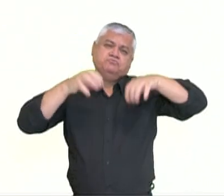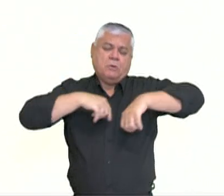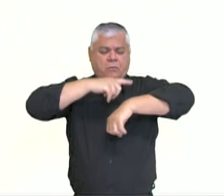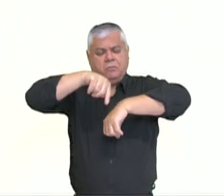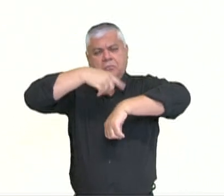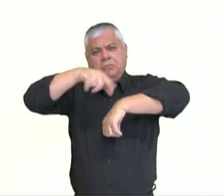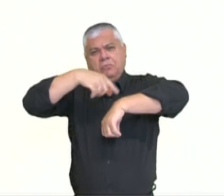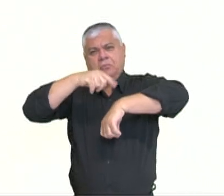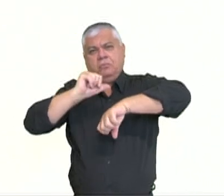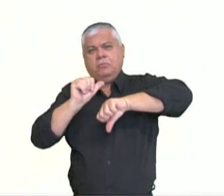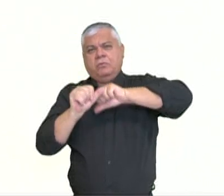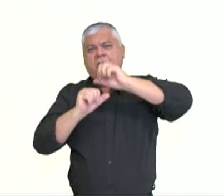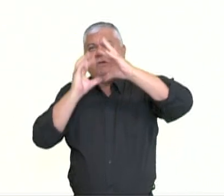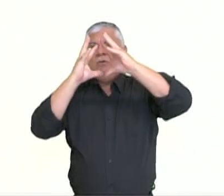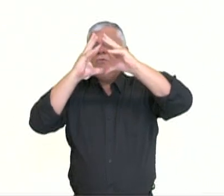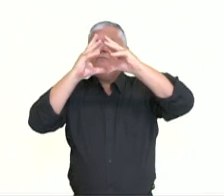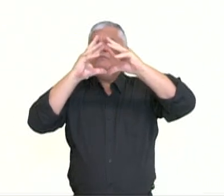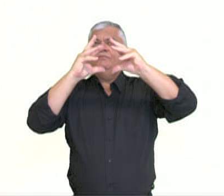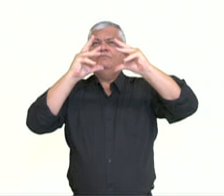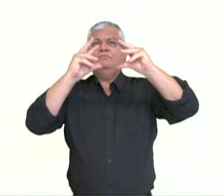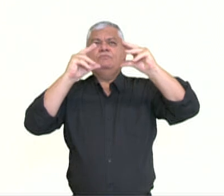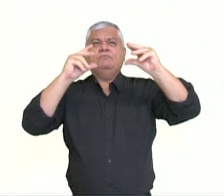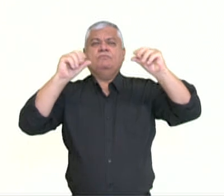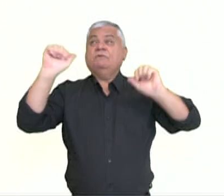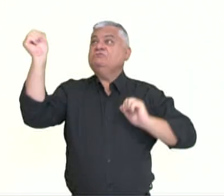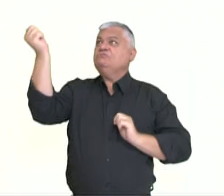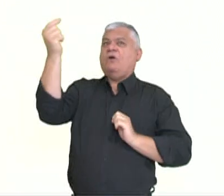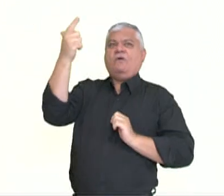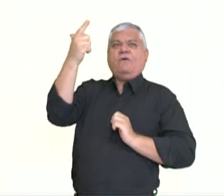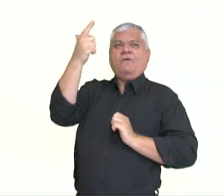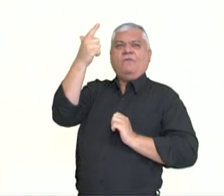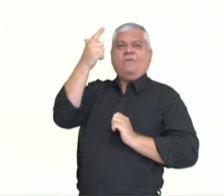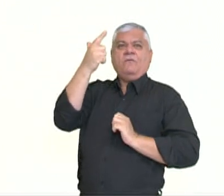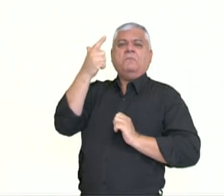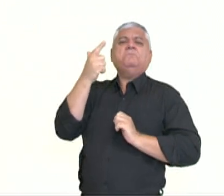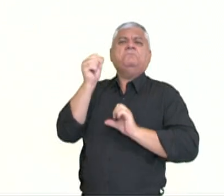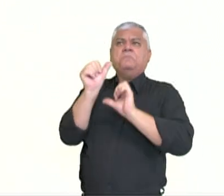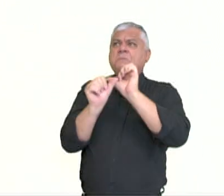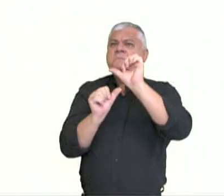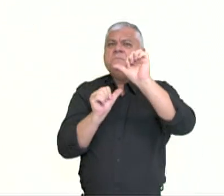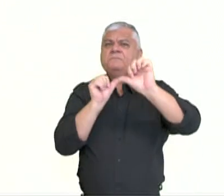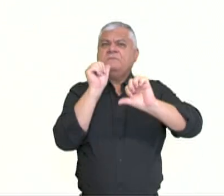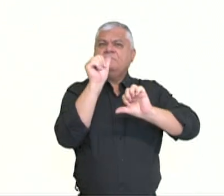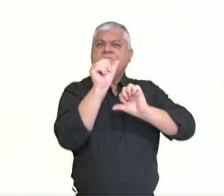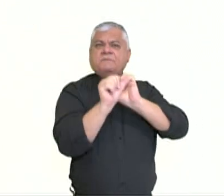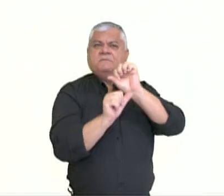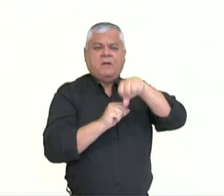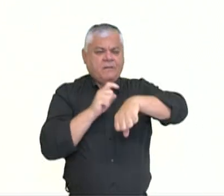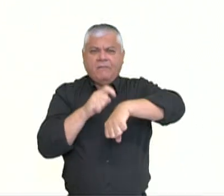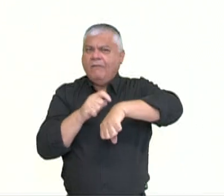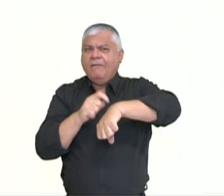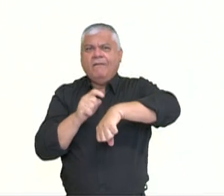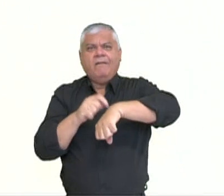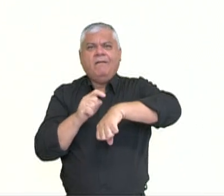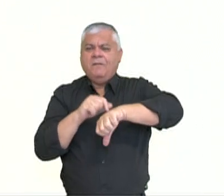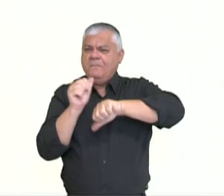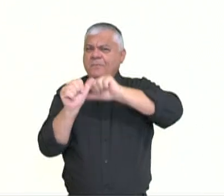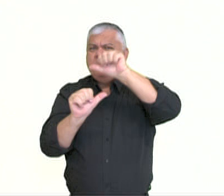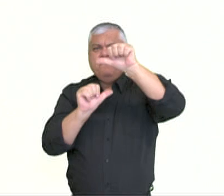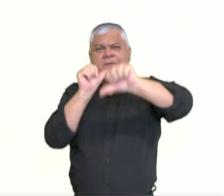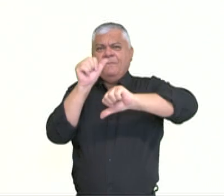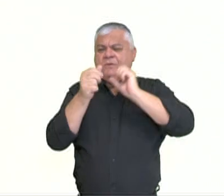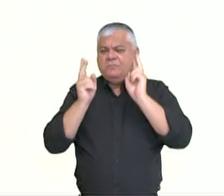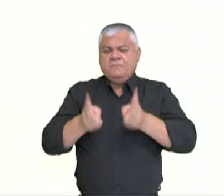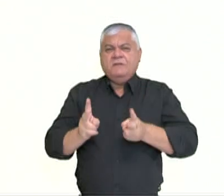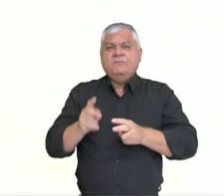se modificar e passar a ter lá aberturas de sol. Essas mudanças momentâneas num determinado lugar,